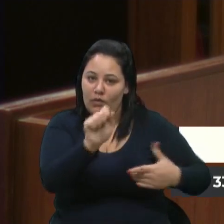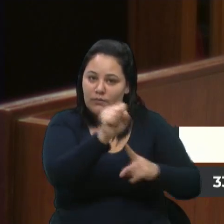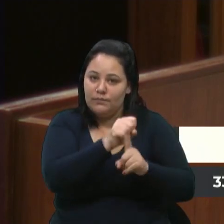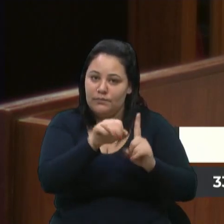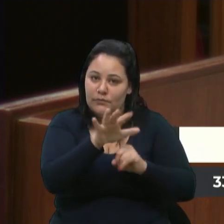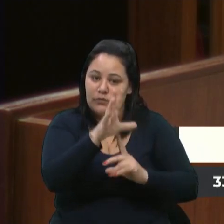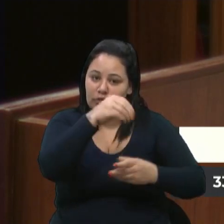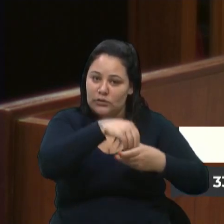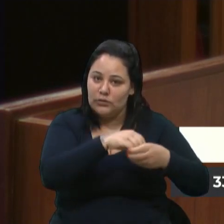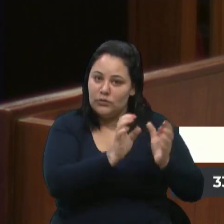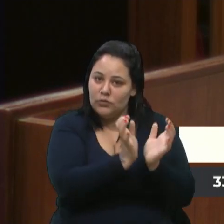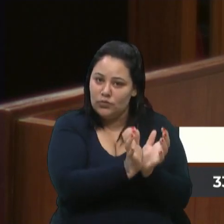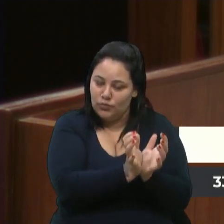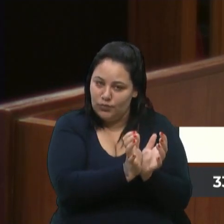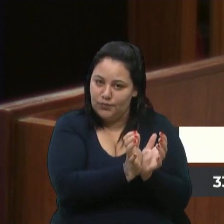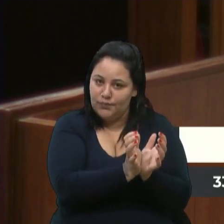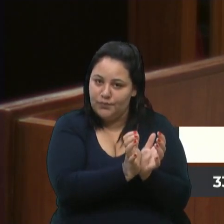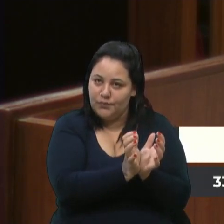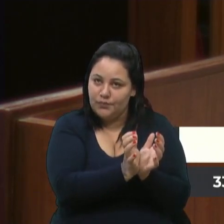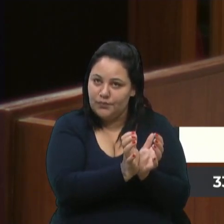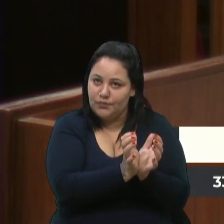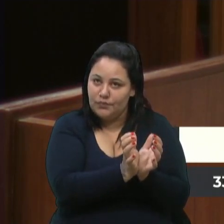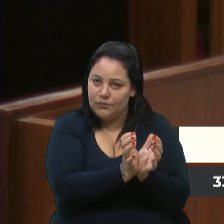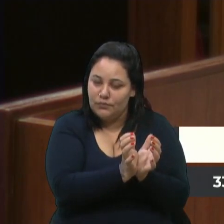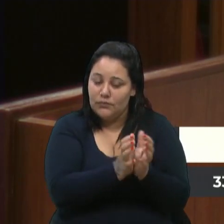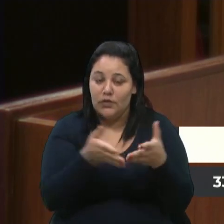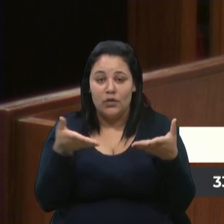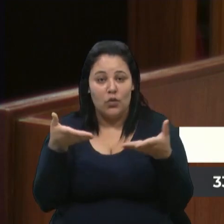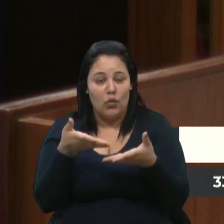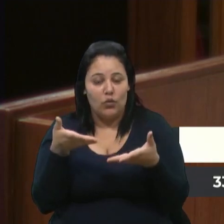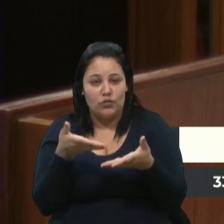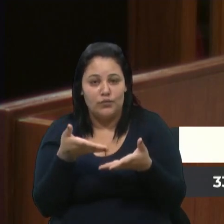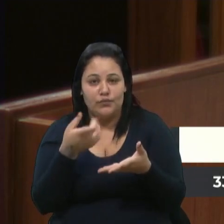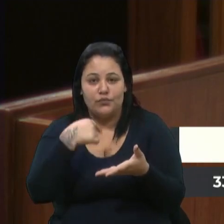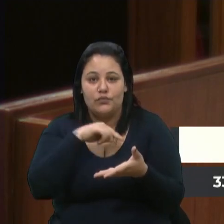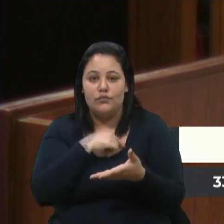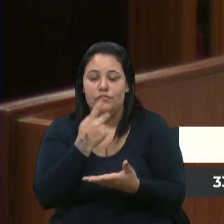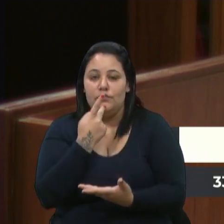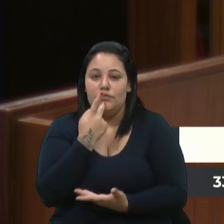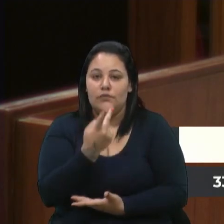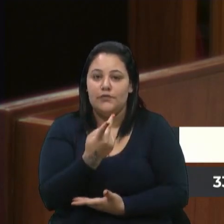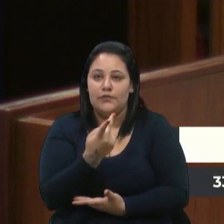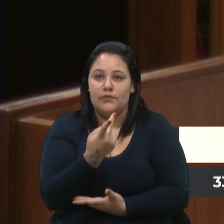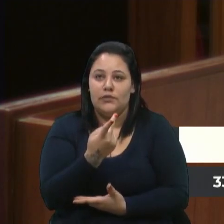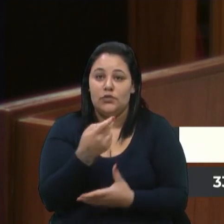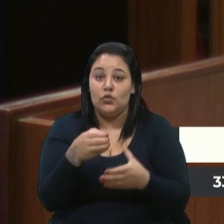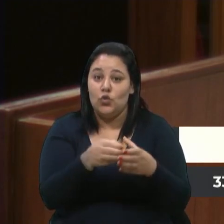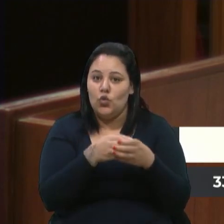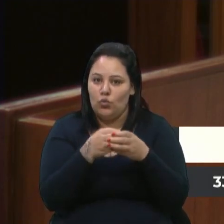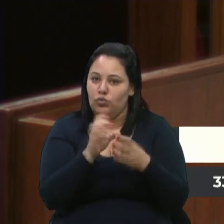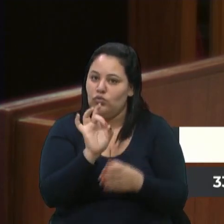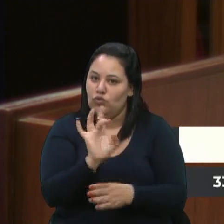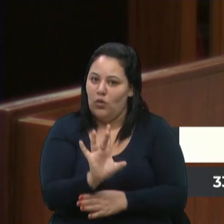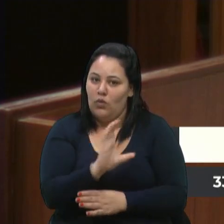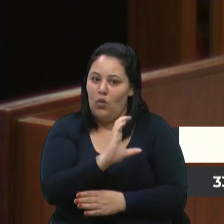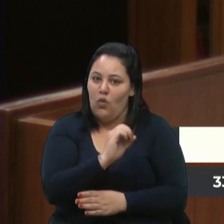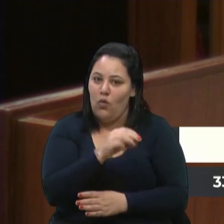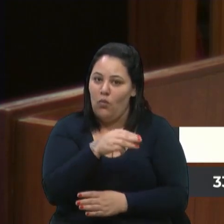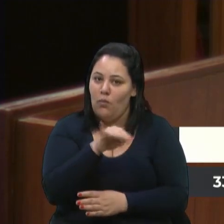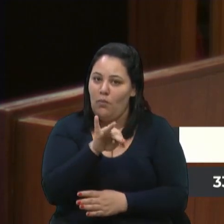comitê. E hoje nós vamos falar do comitê apenas, né? Então, assim,